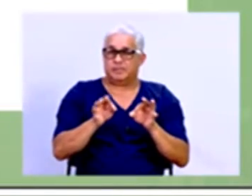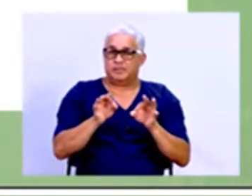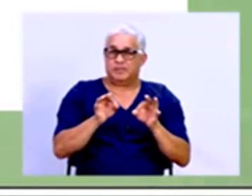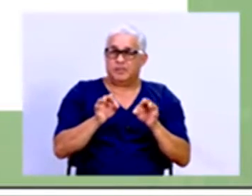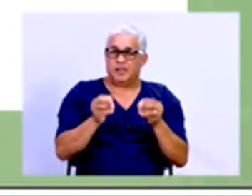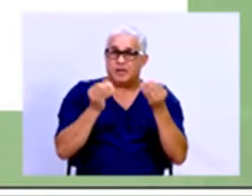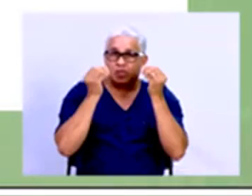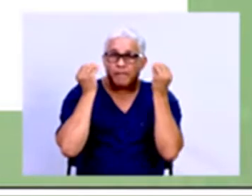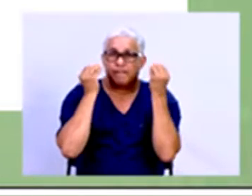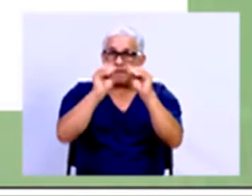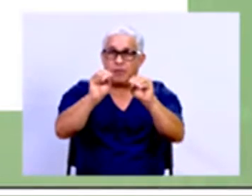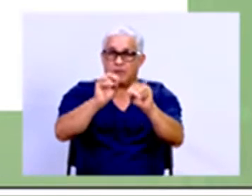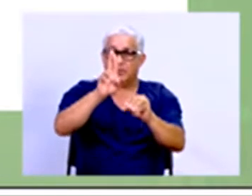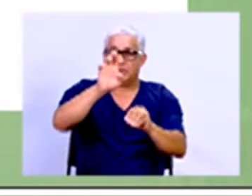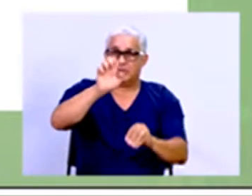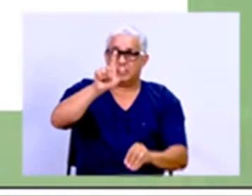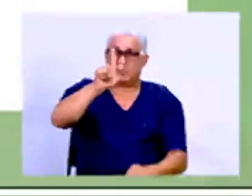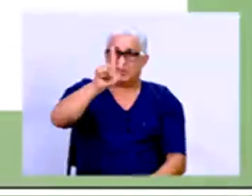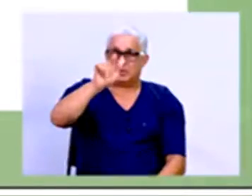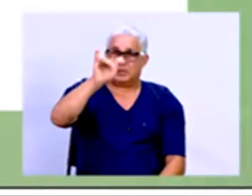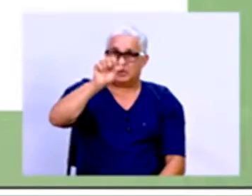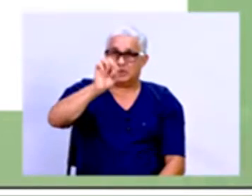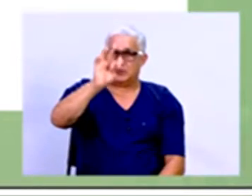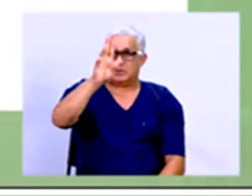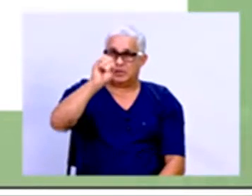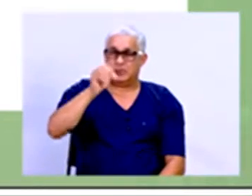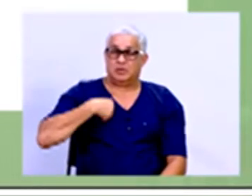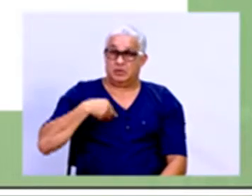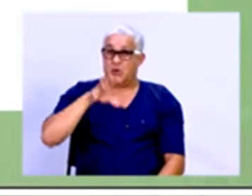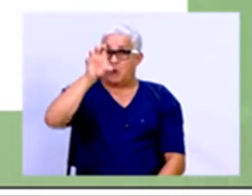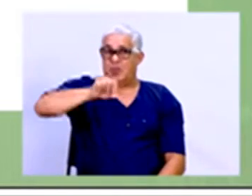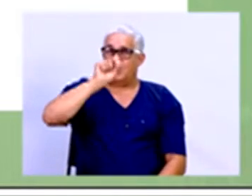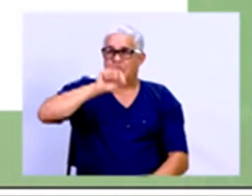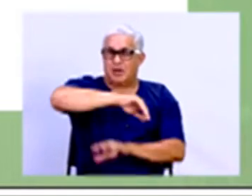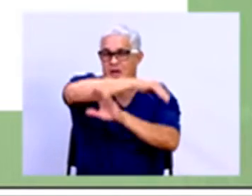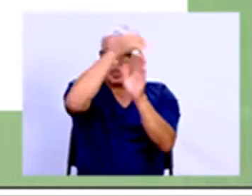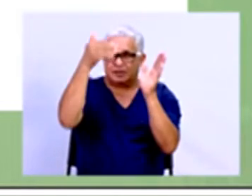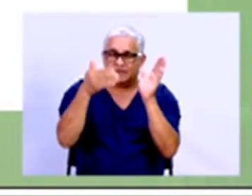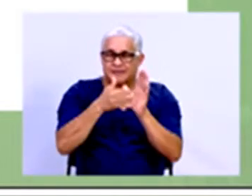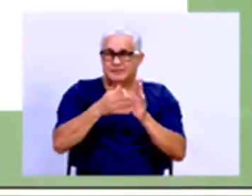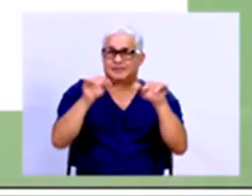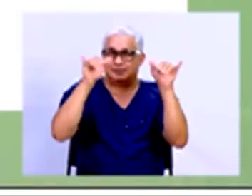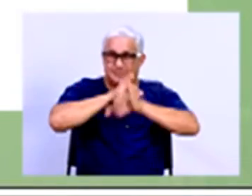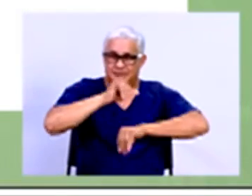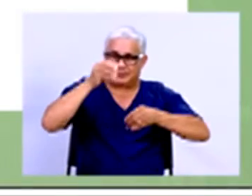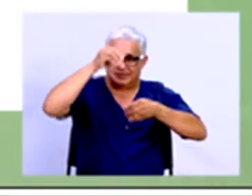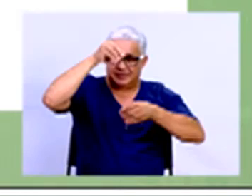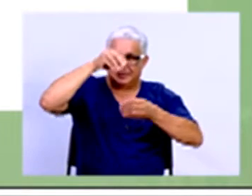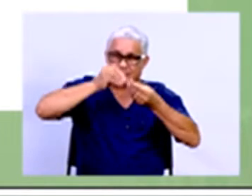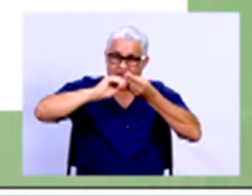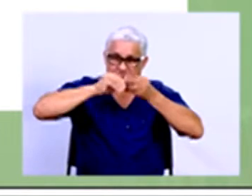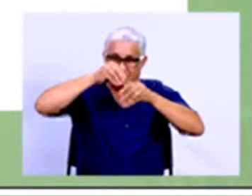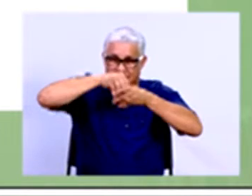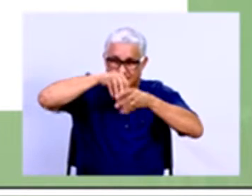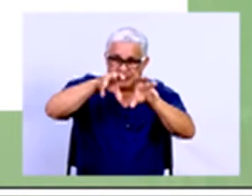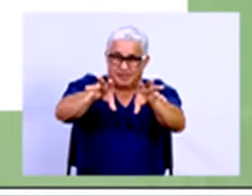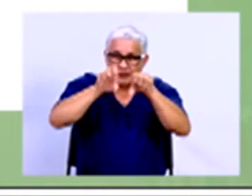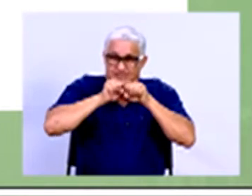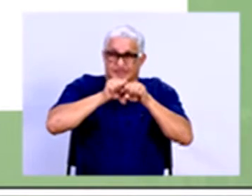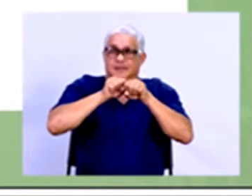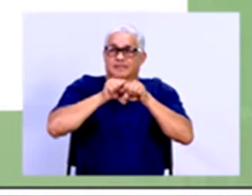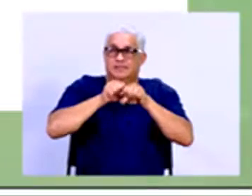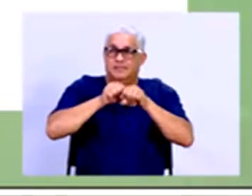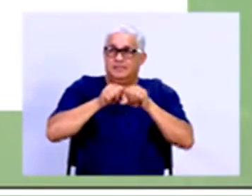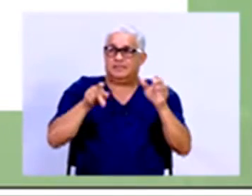para registro, certo? E aqui eu pego todas as informações do banco através do seu